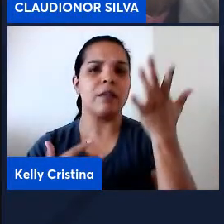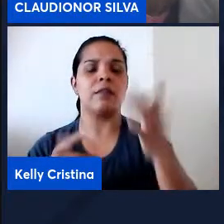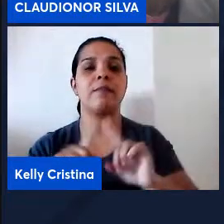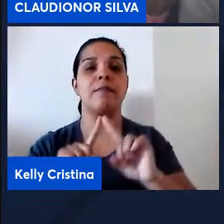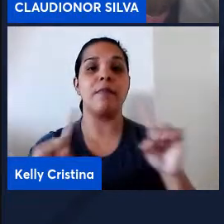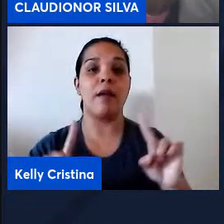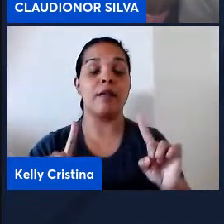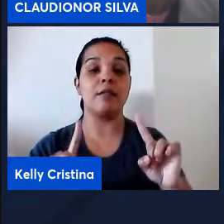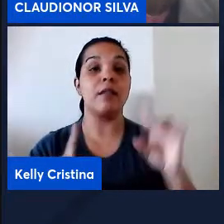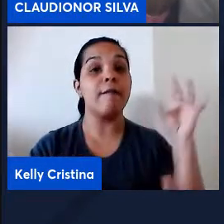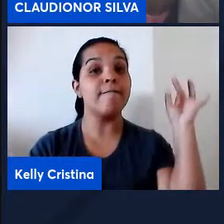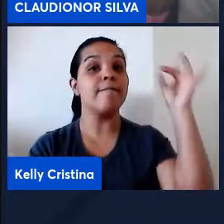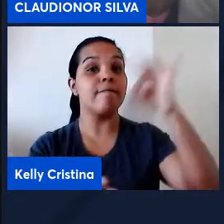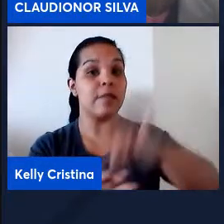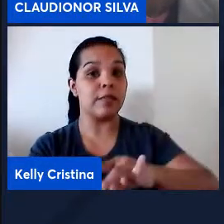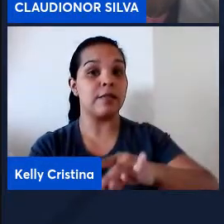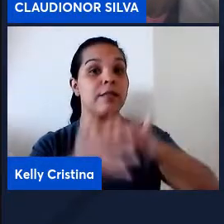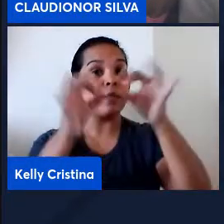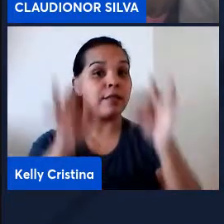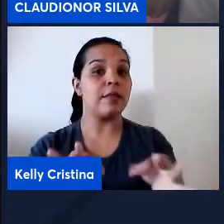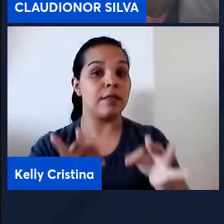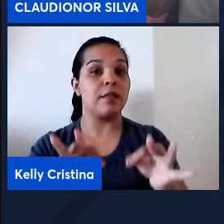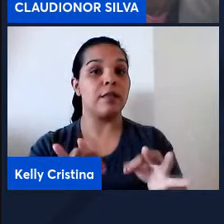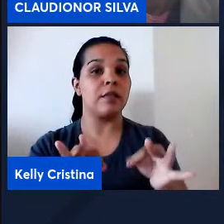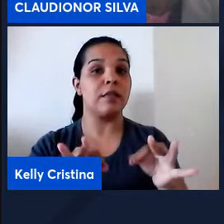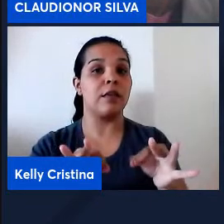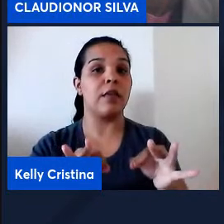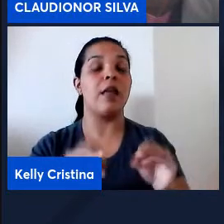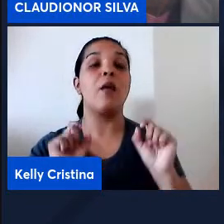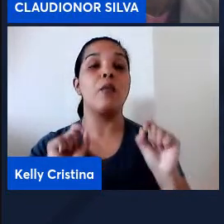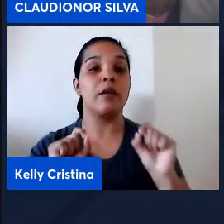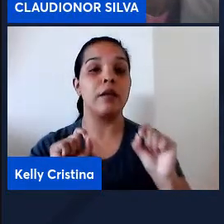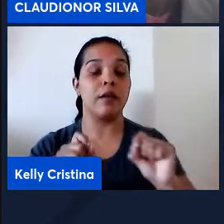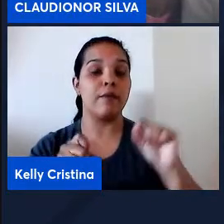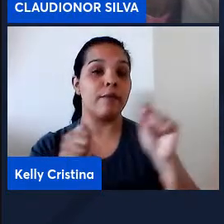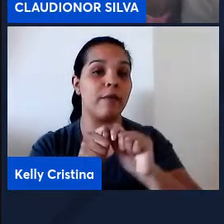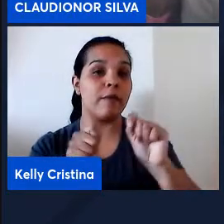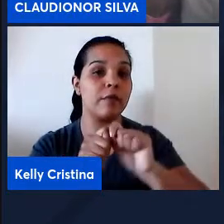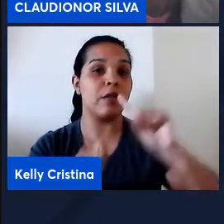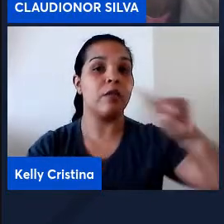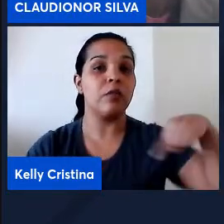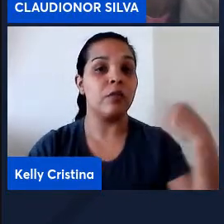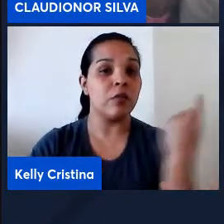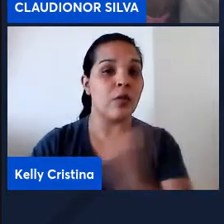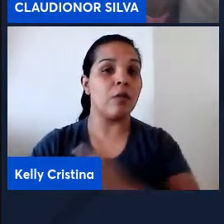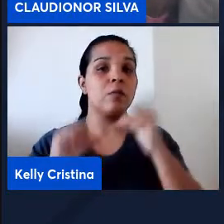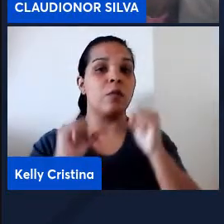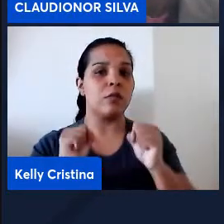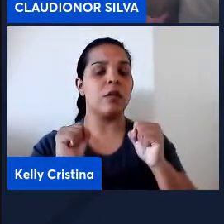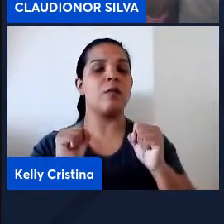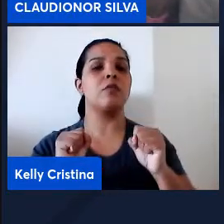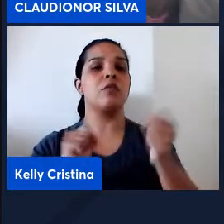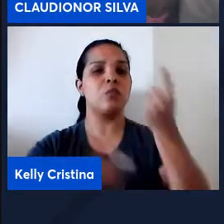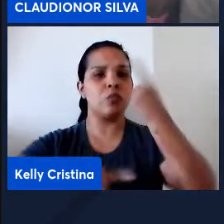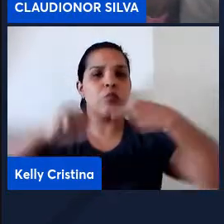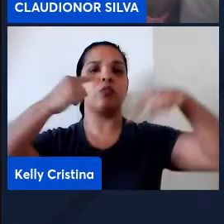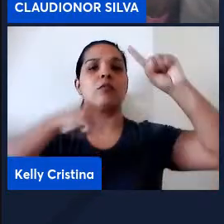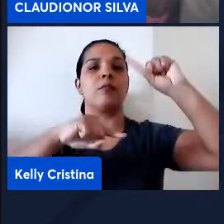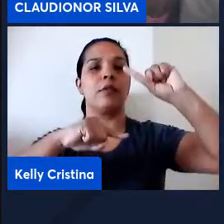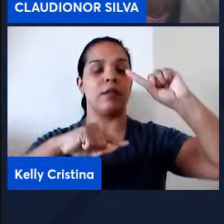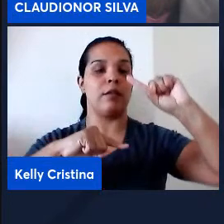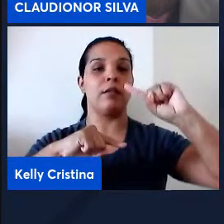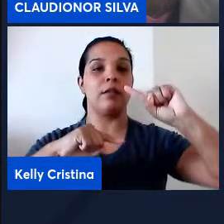reafirmação de coisas óbvias é que vai fazer com que nós possamos superar esse